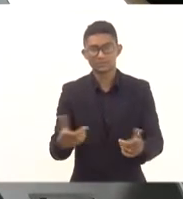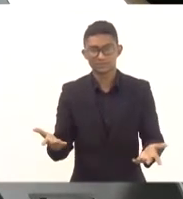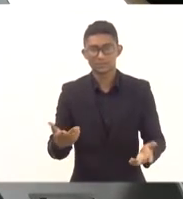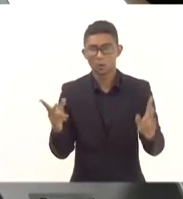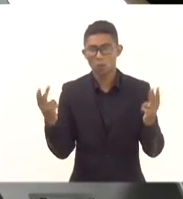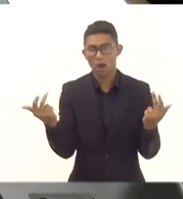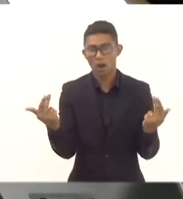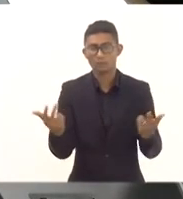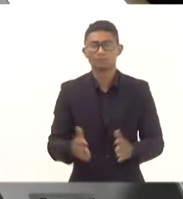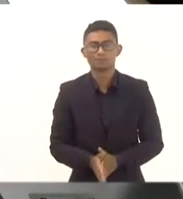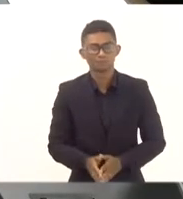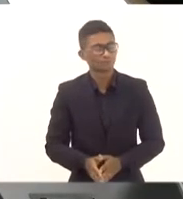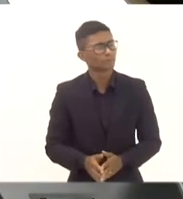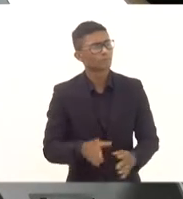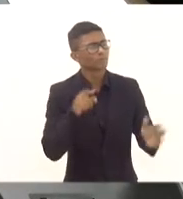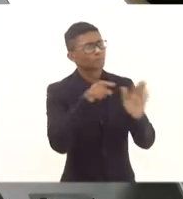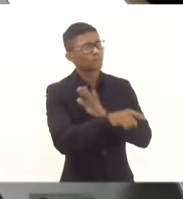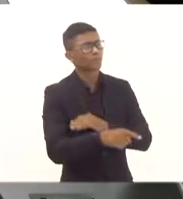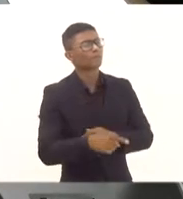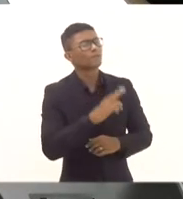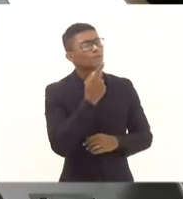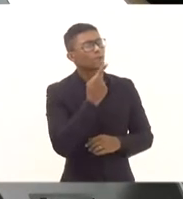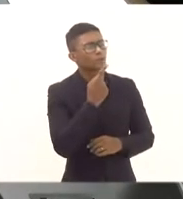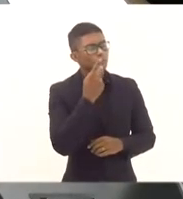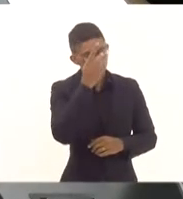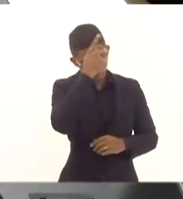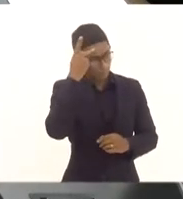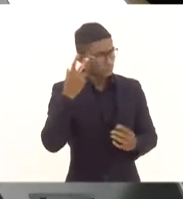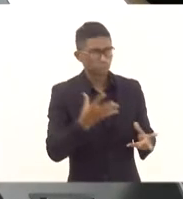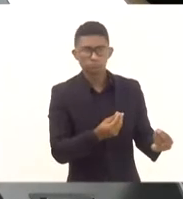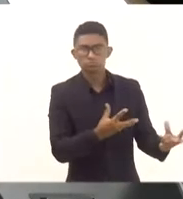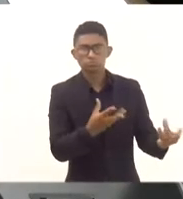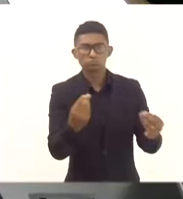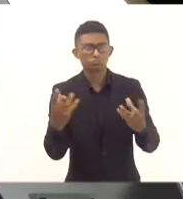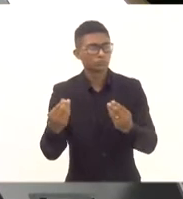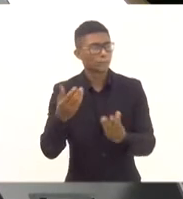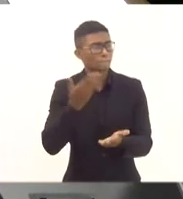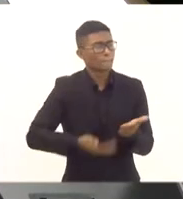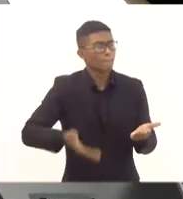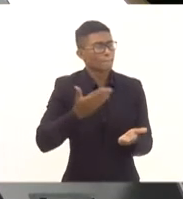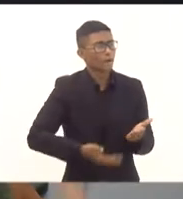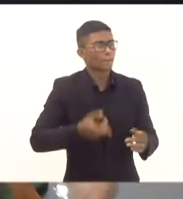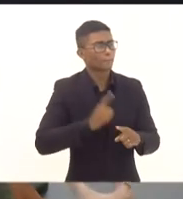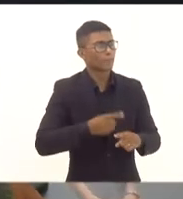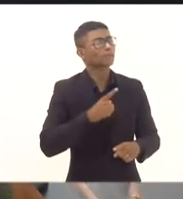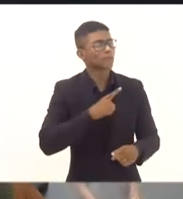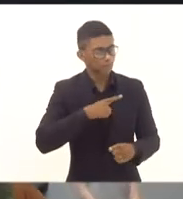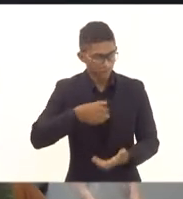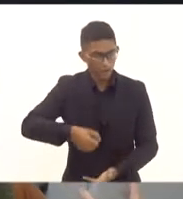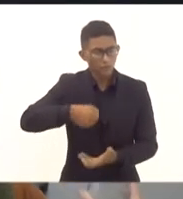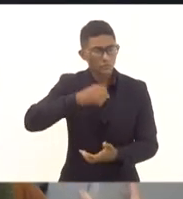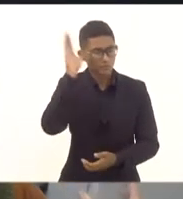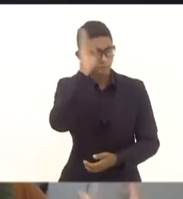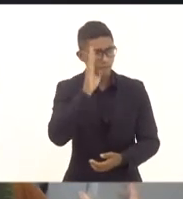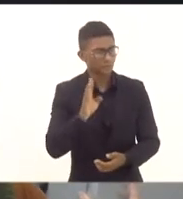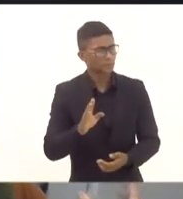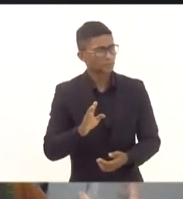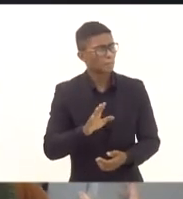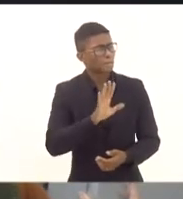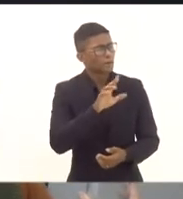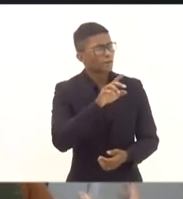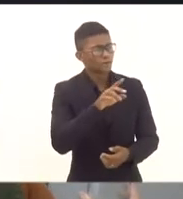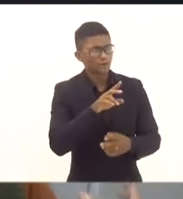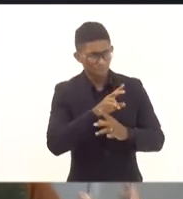muitas pessoas perdem o benefício por tá teu auxílio Brasil e sem formado as pessoas